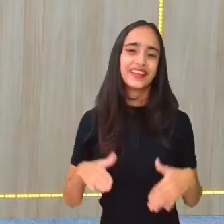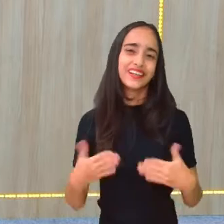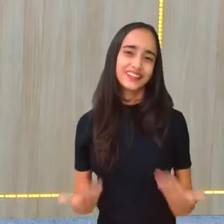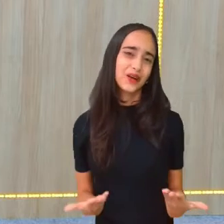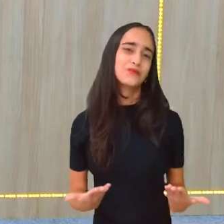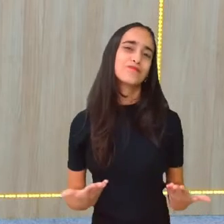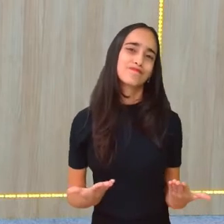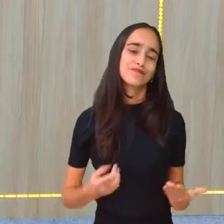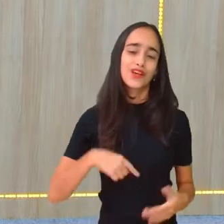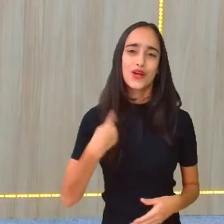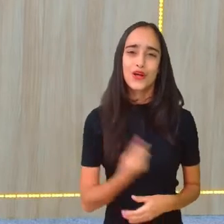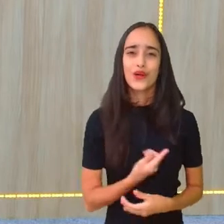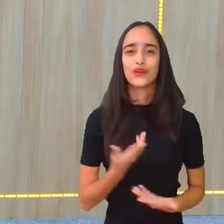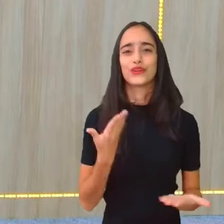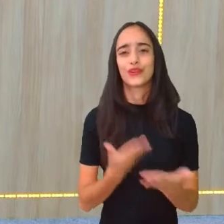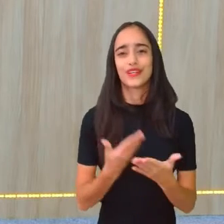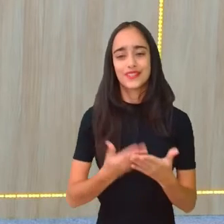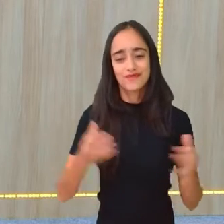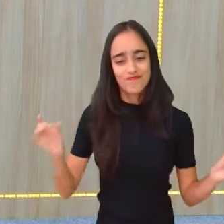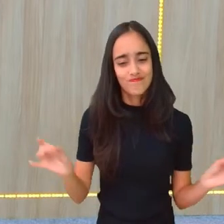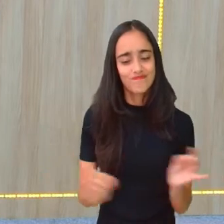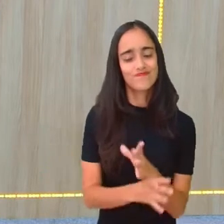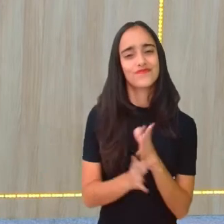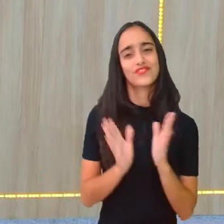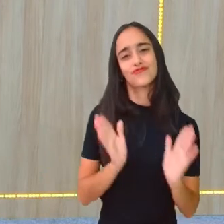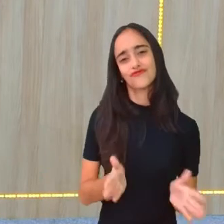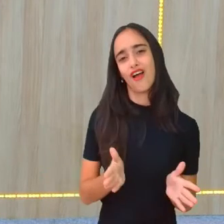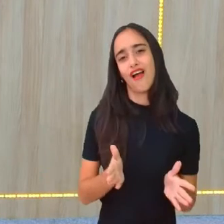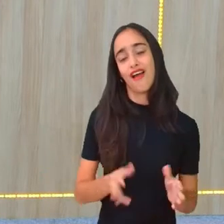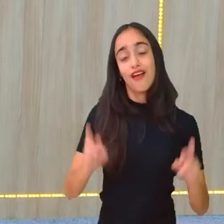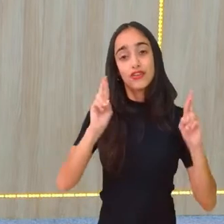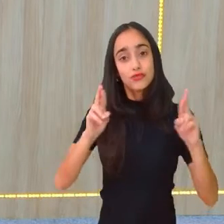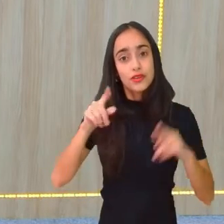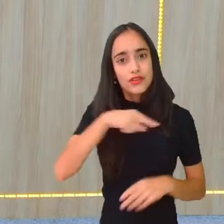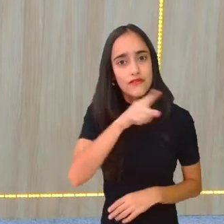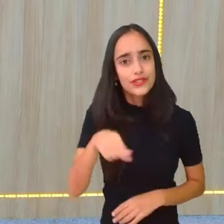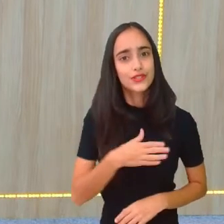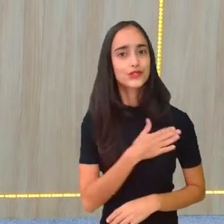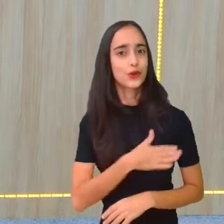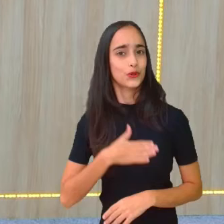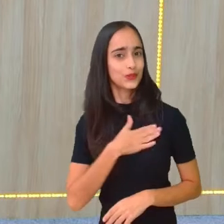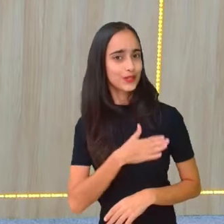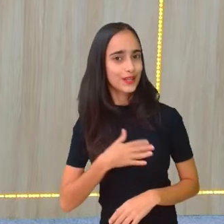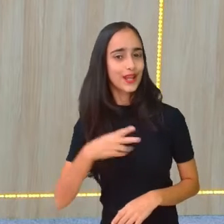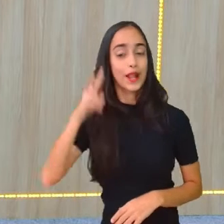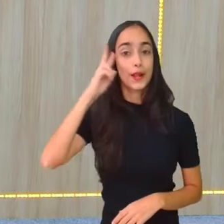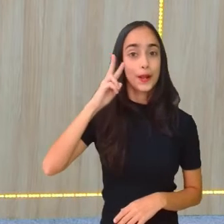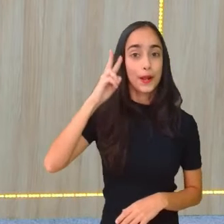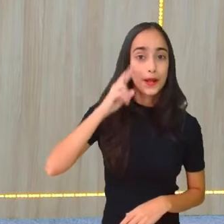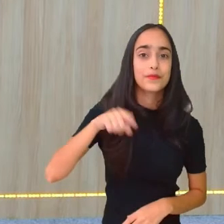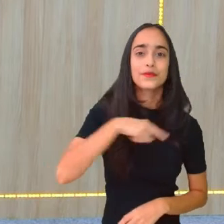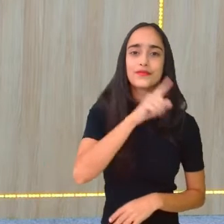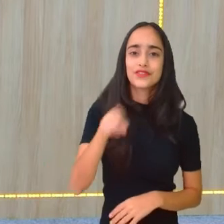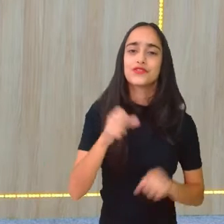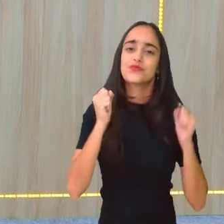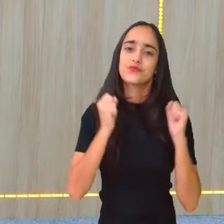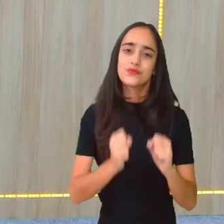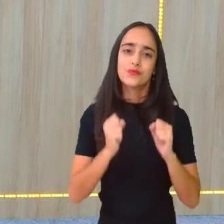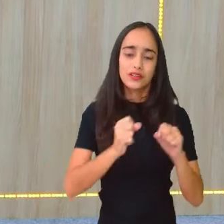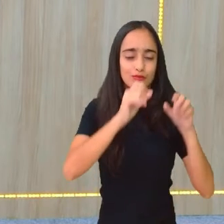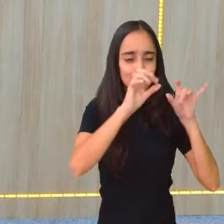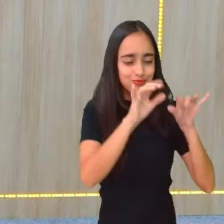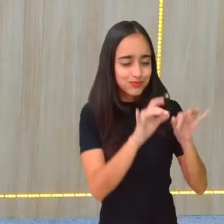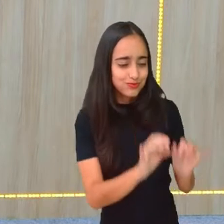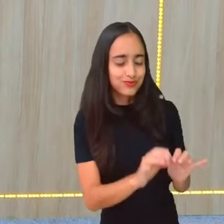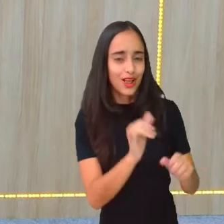minha gente. A nossa aula está acabando, está chegando ao fim. Espero que todo mundo tenha gostado. Lembra que você pode deixar seu comentário lá no YouTube. A gente está